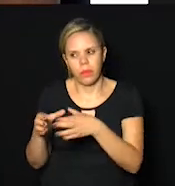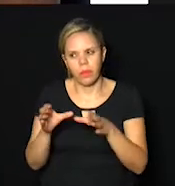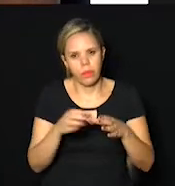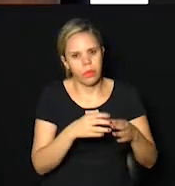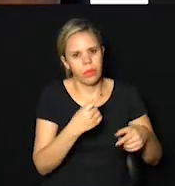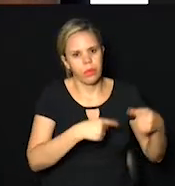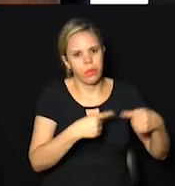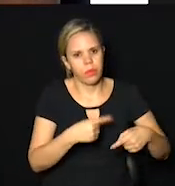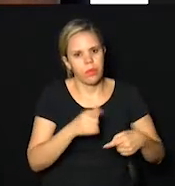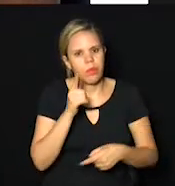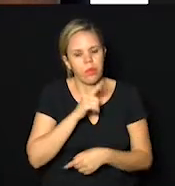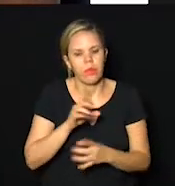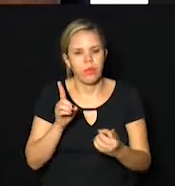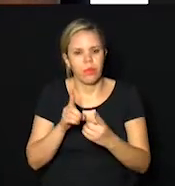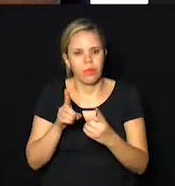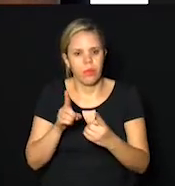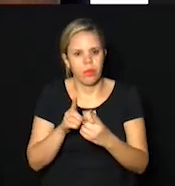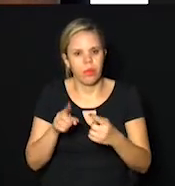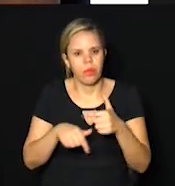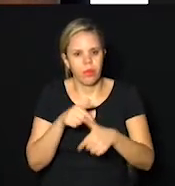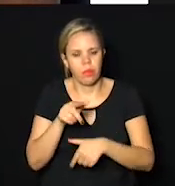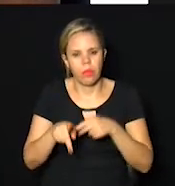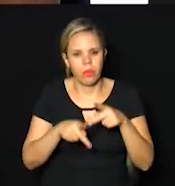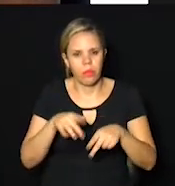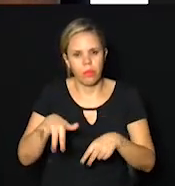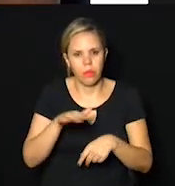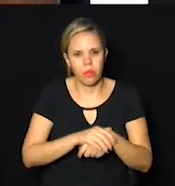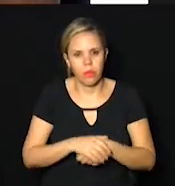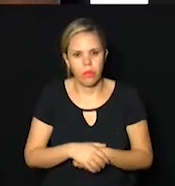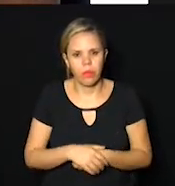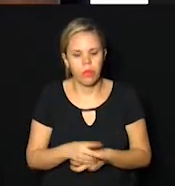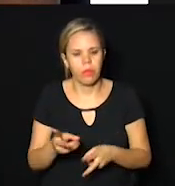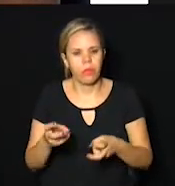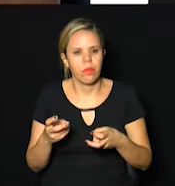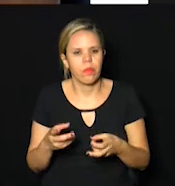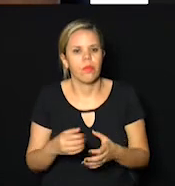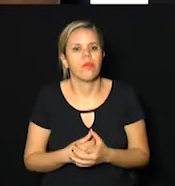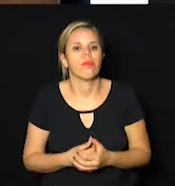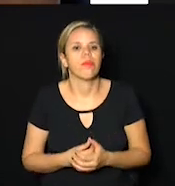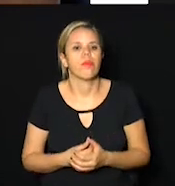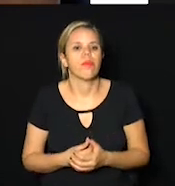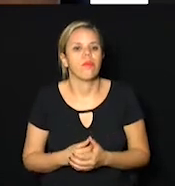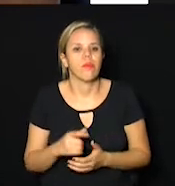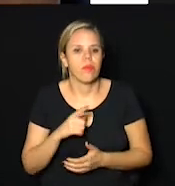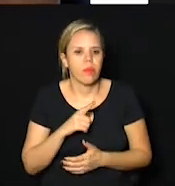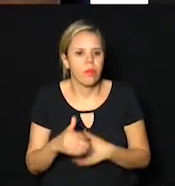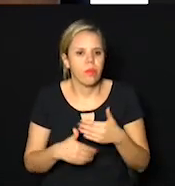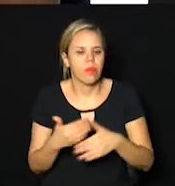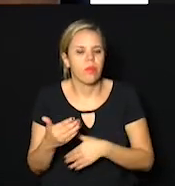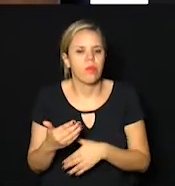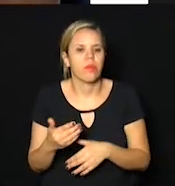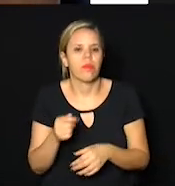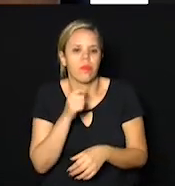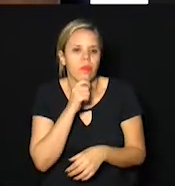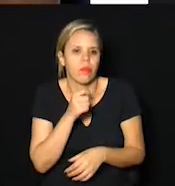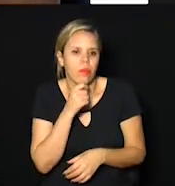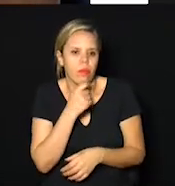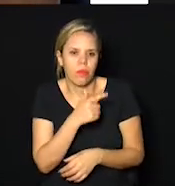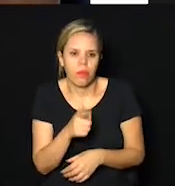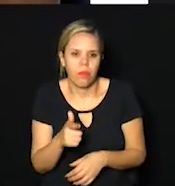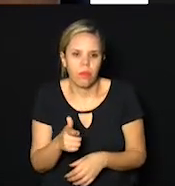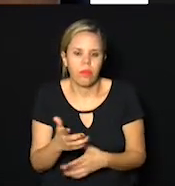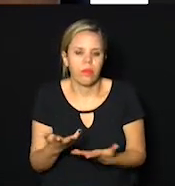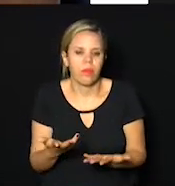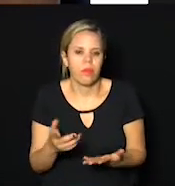está conseguindo atender às demandas das pessoas. Porque nota, Cristina, quando há essa tendência conservadora, ela não é uma tendência